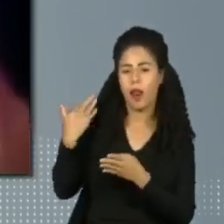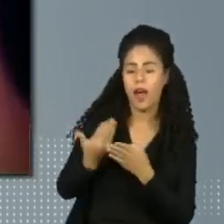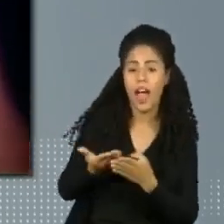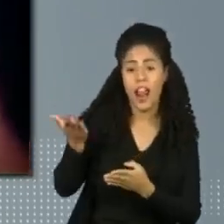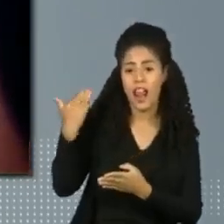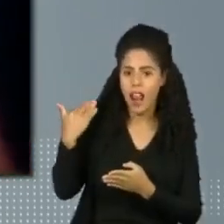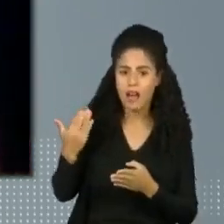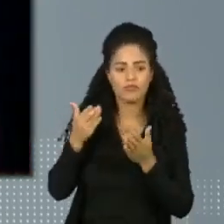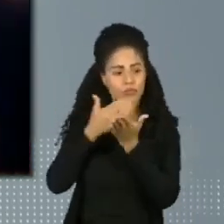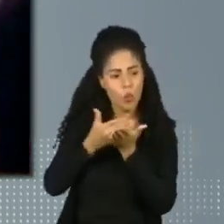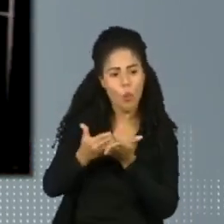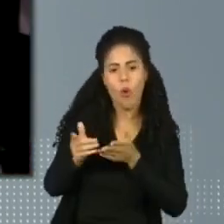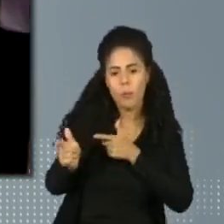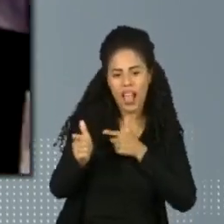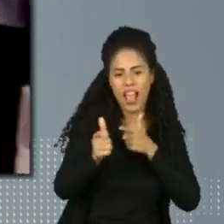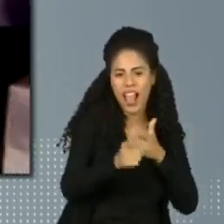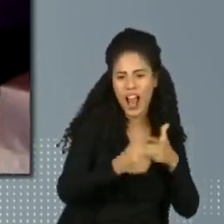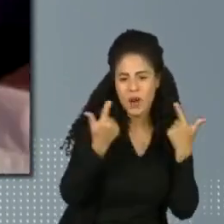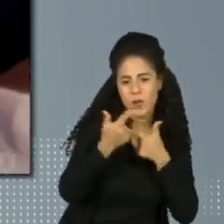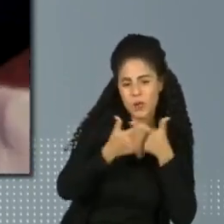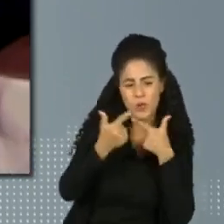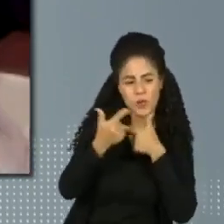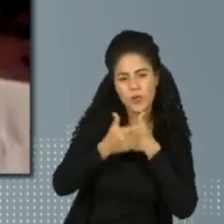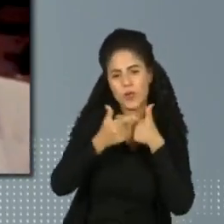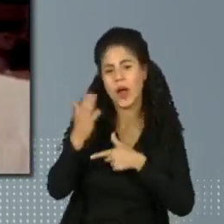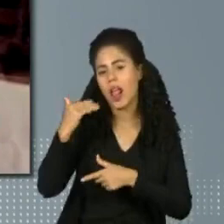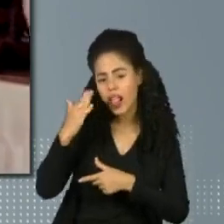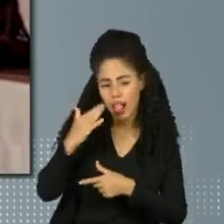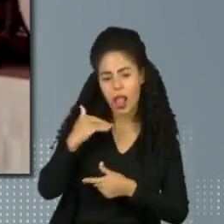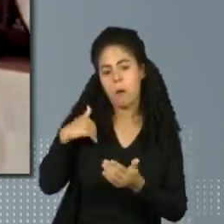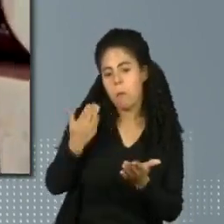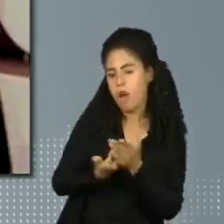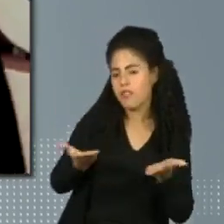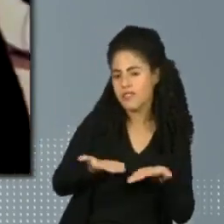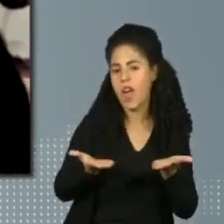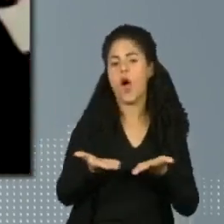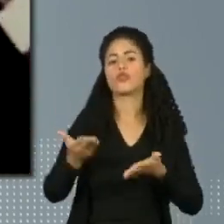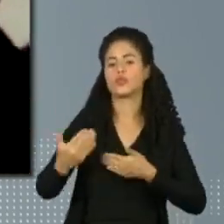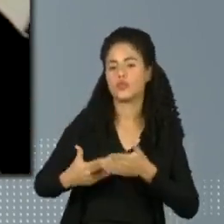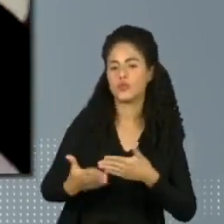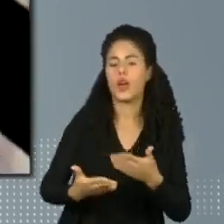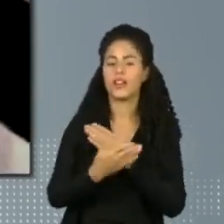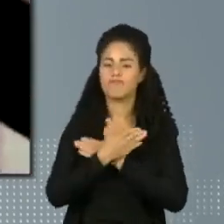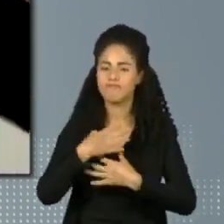no começo da carreira, continua emocionando os nossos corações.